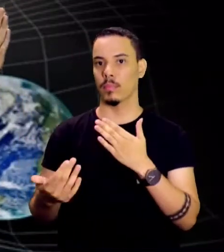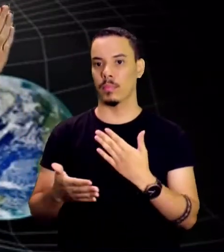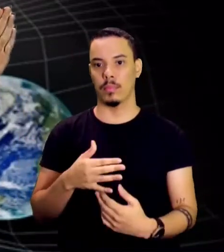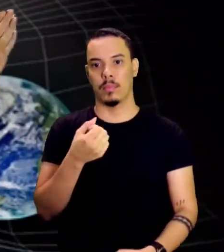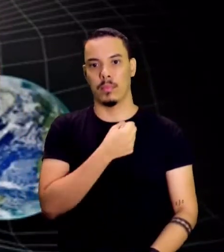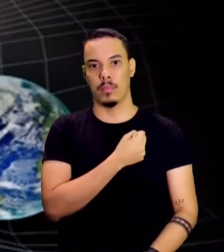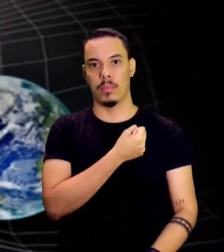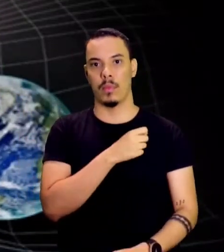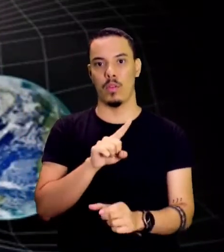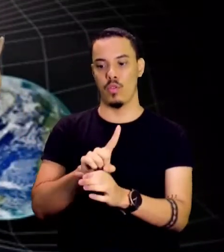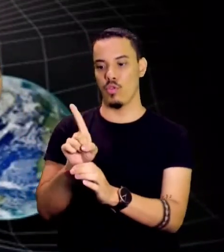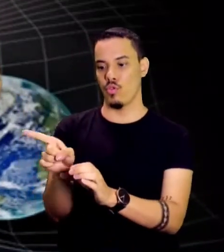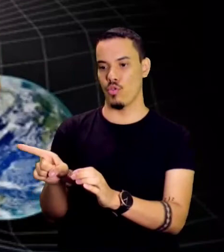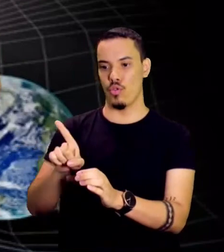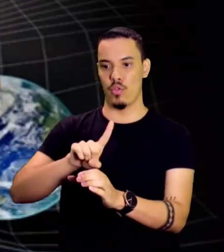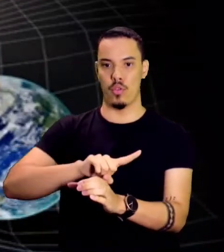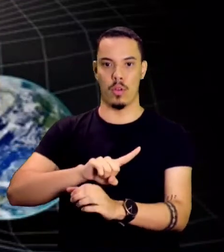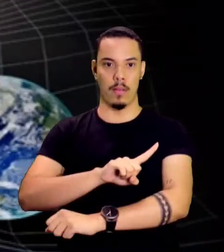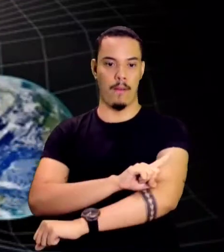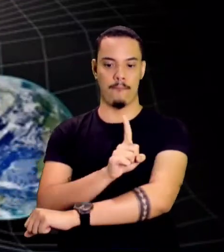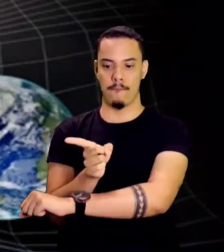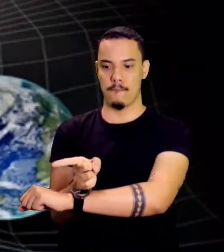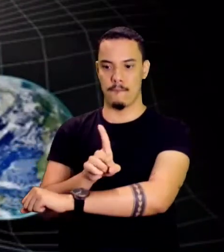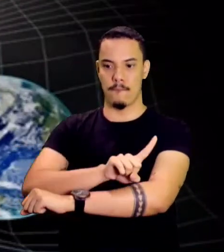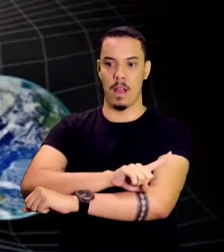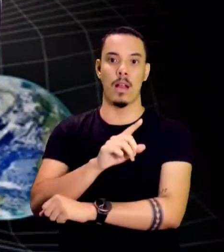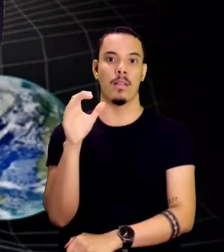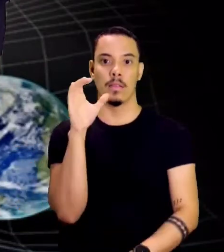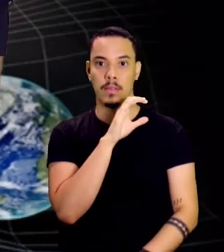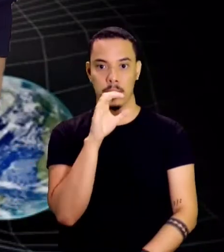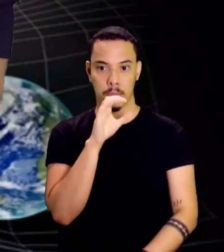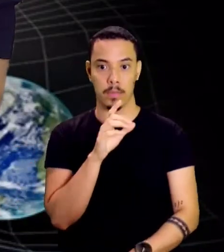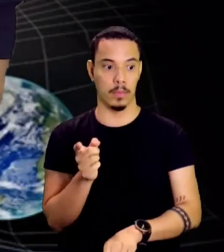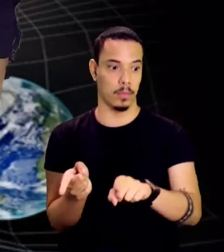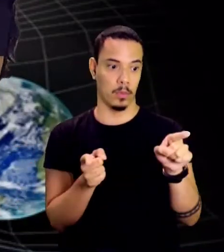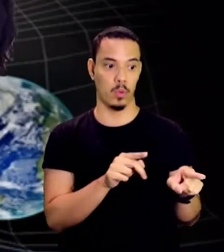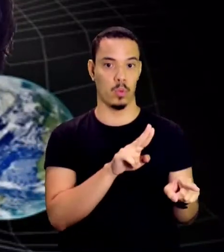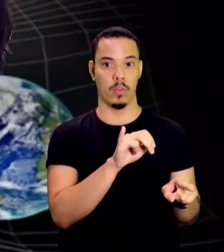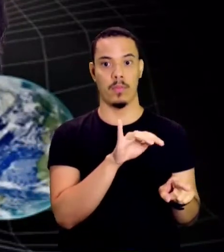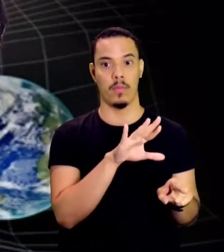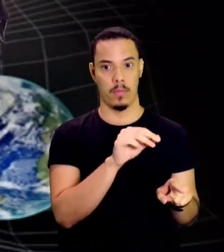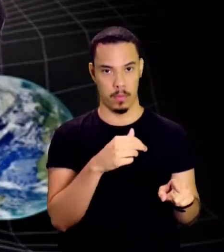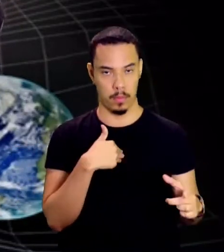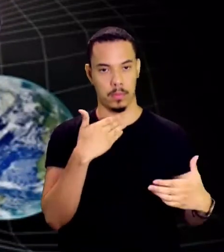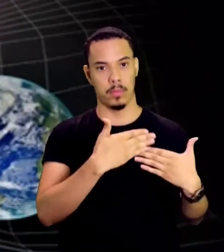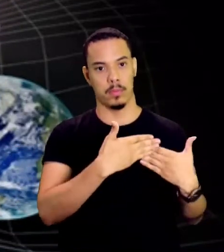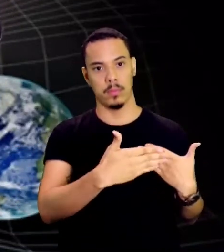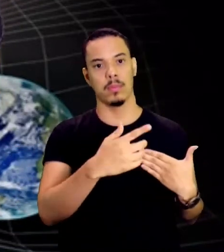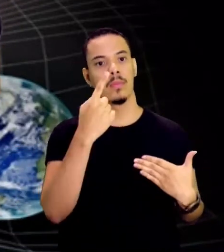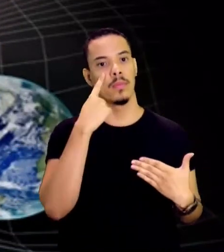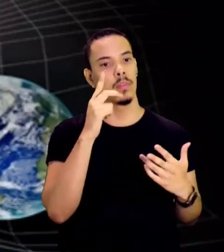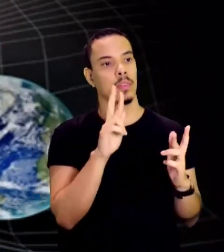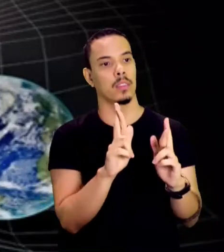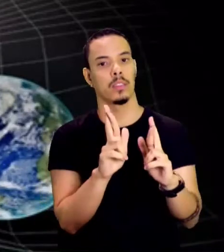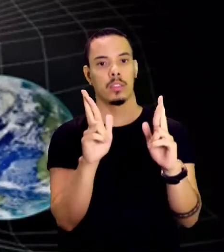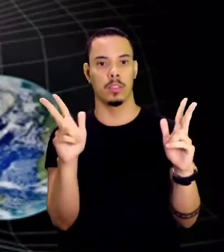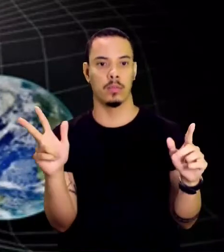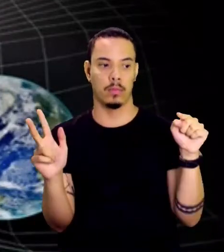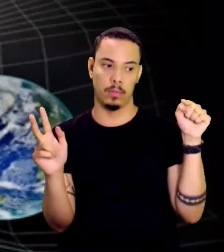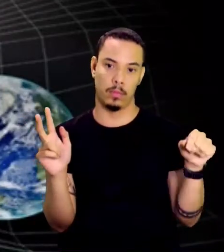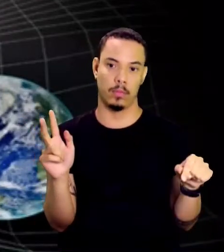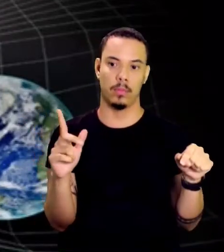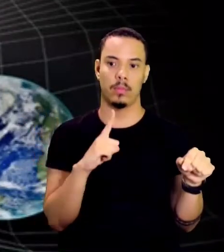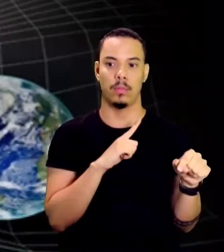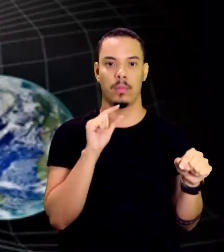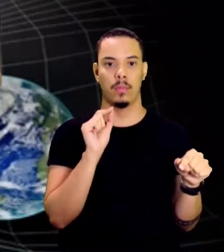valor de velocidade e qualquer intervalo de tempo né Décio uniformemente variado nós vamos ver aqui a diferença uniformemente